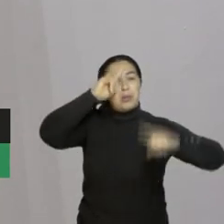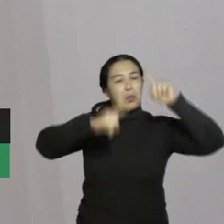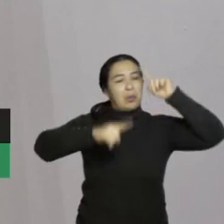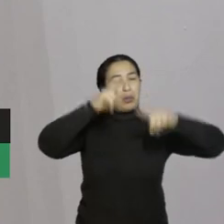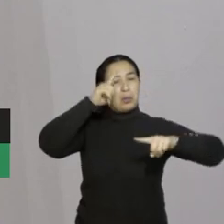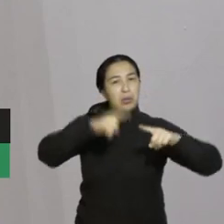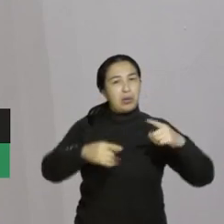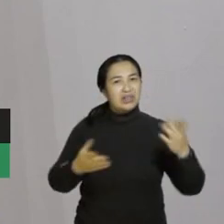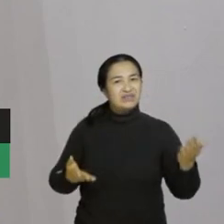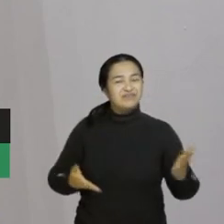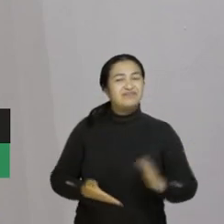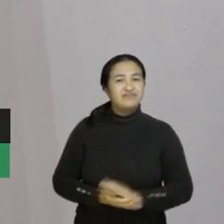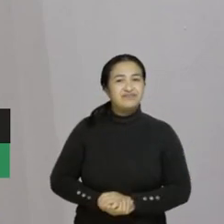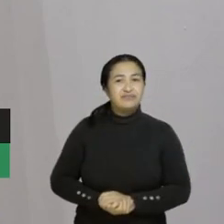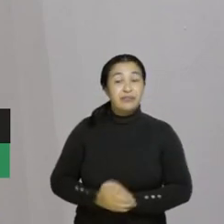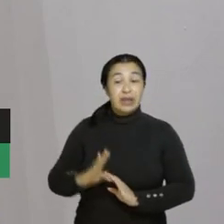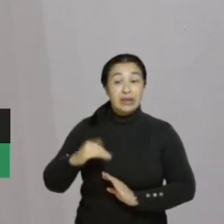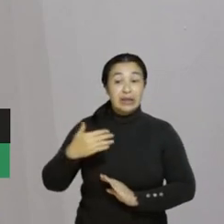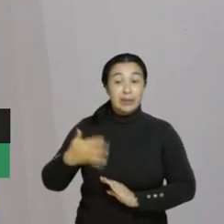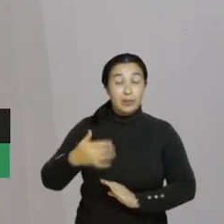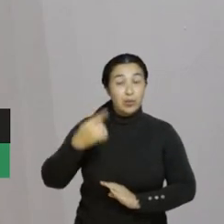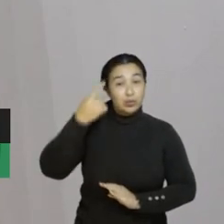Aí também veio 6 dias depois